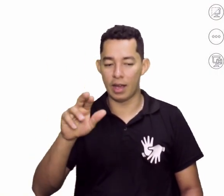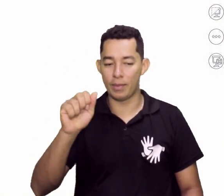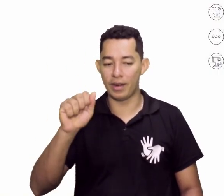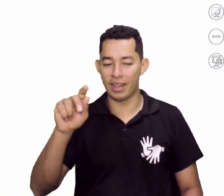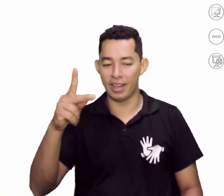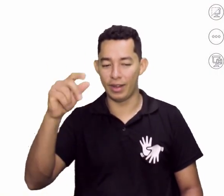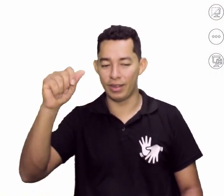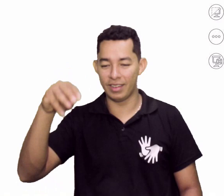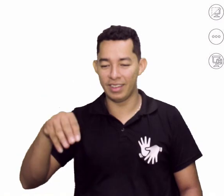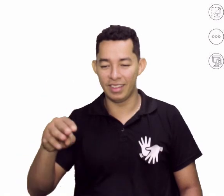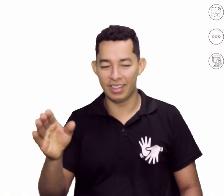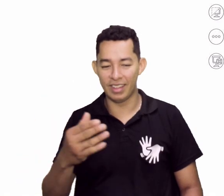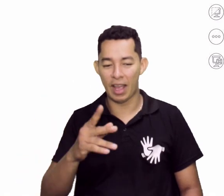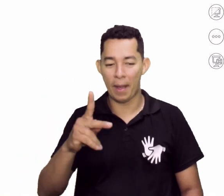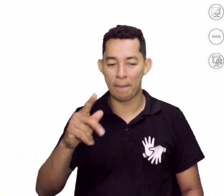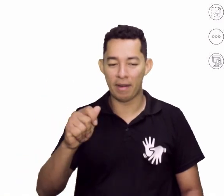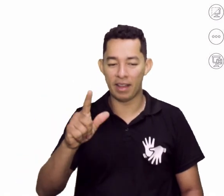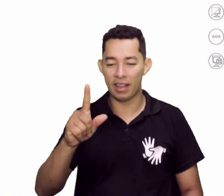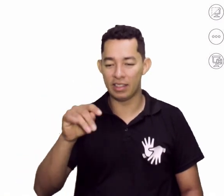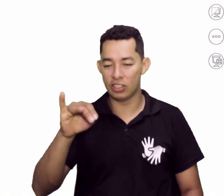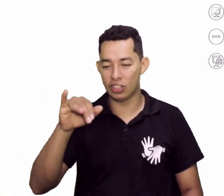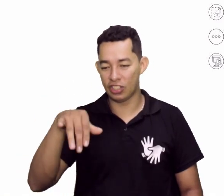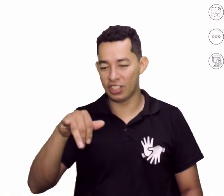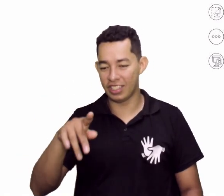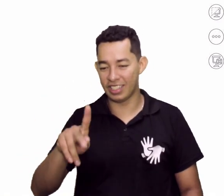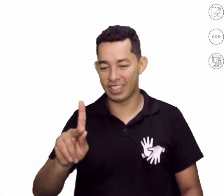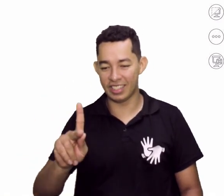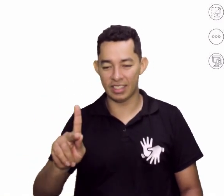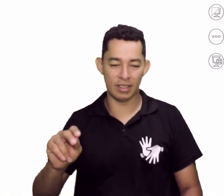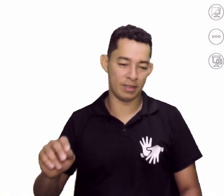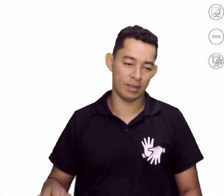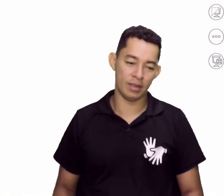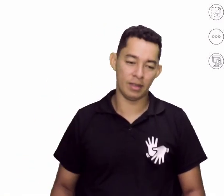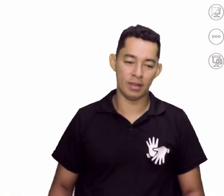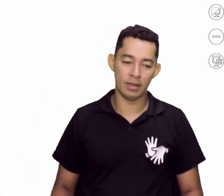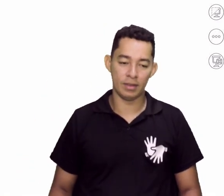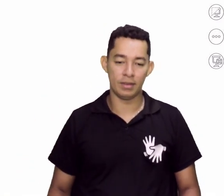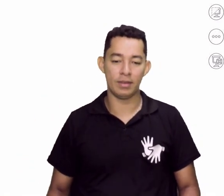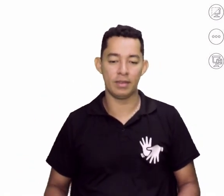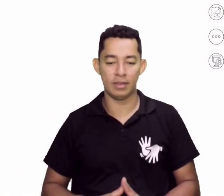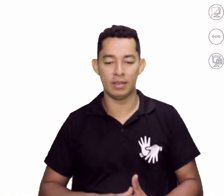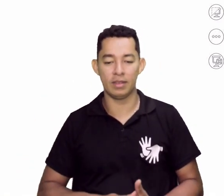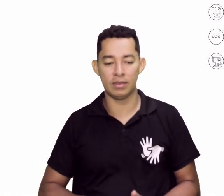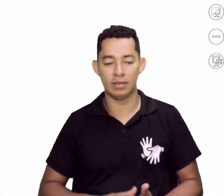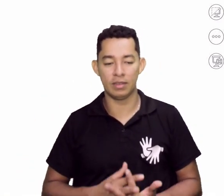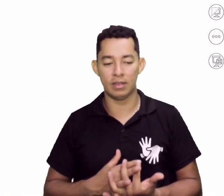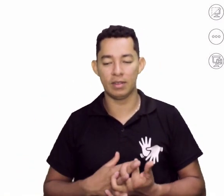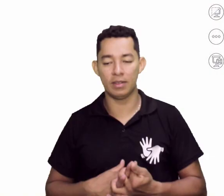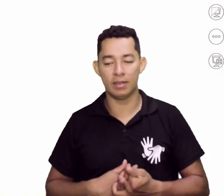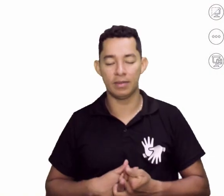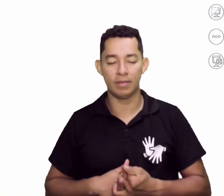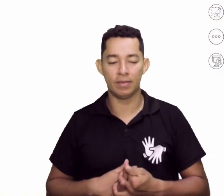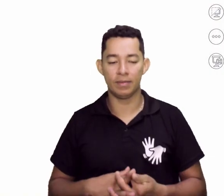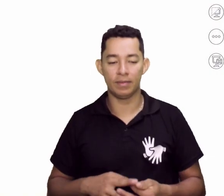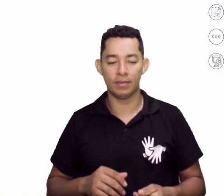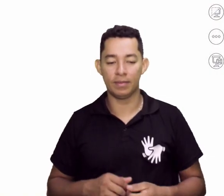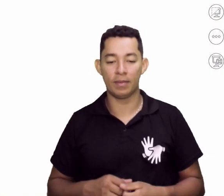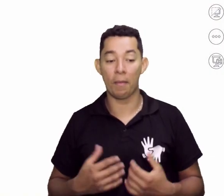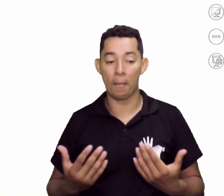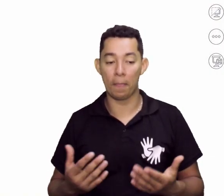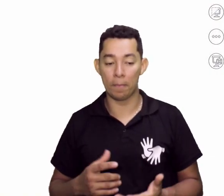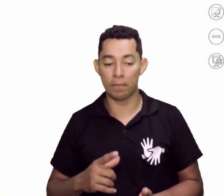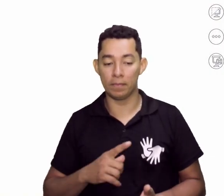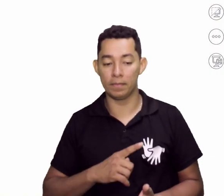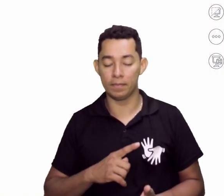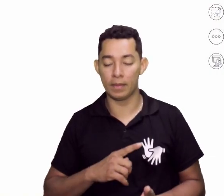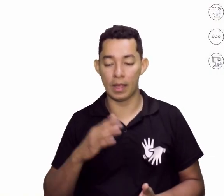algum grego, sei lá, esse nome aí, hein? Né? Paz, né? De algum lugar assim. A obra